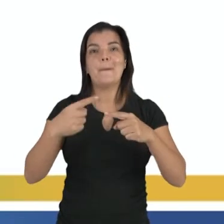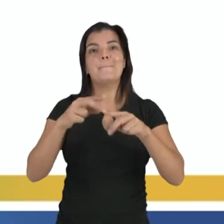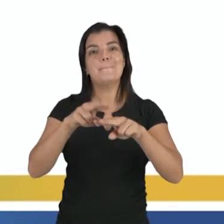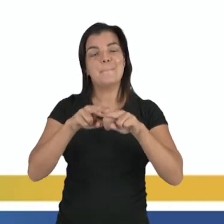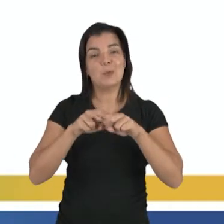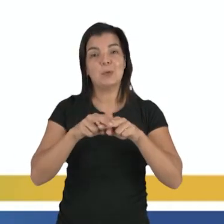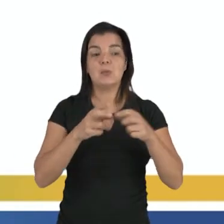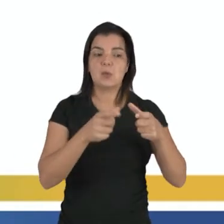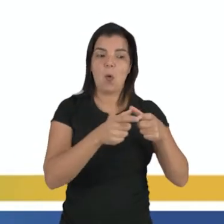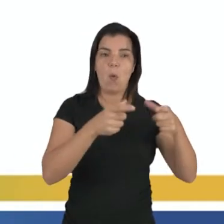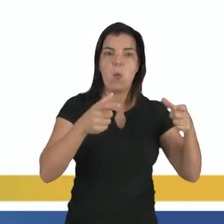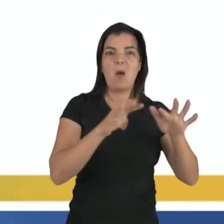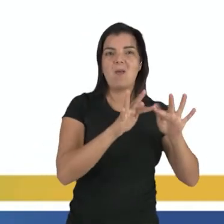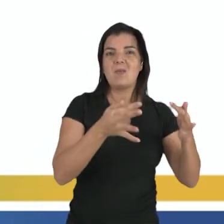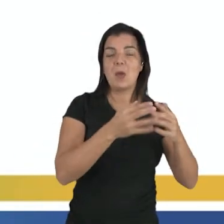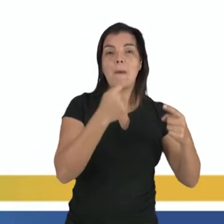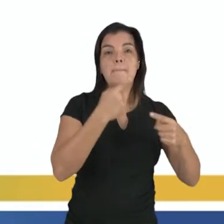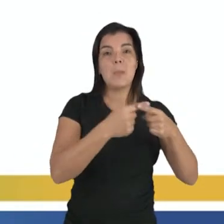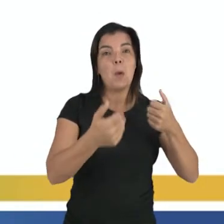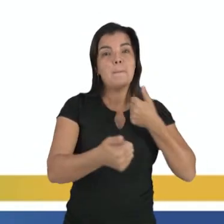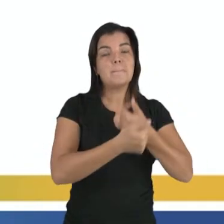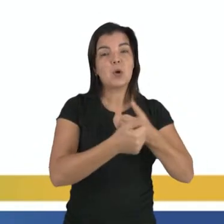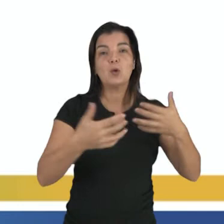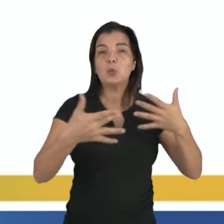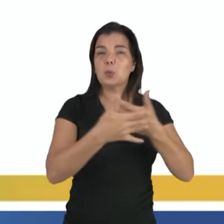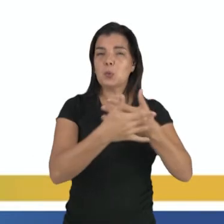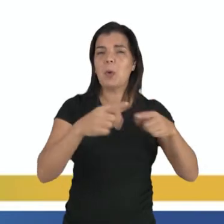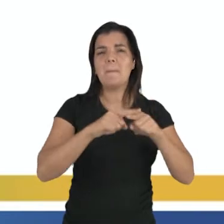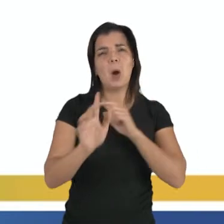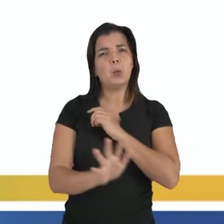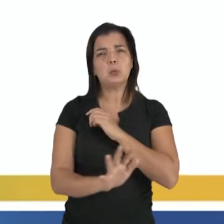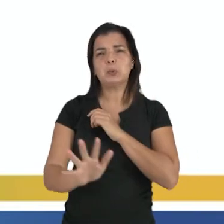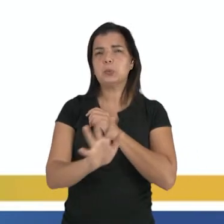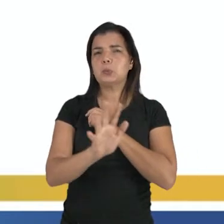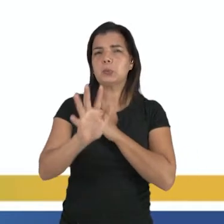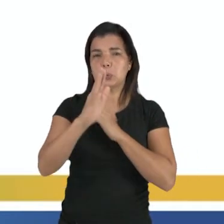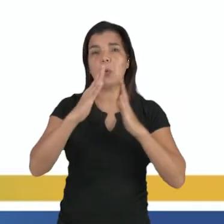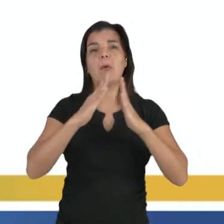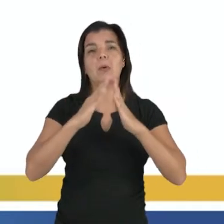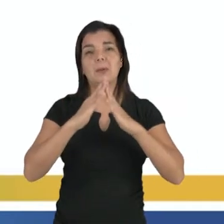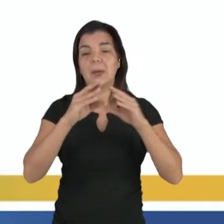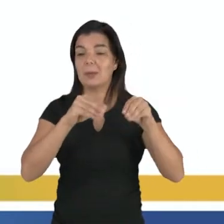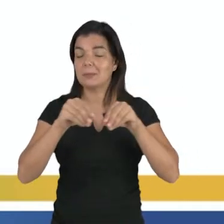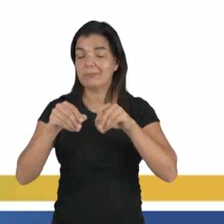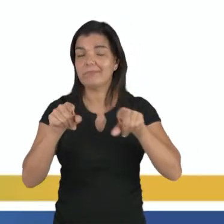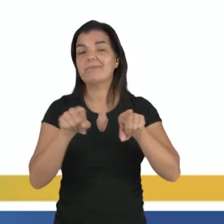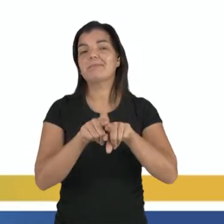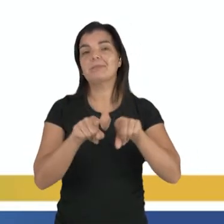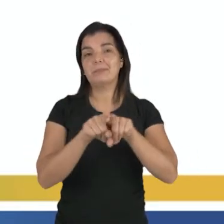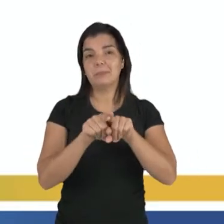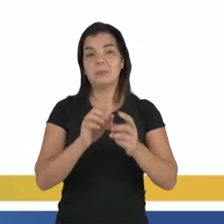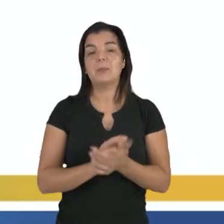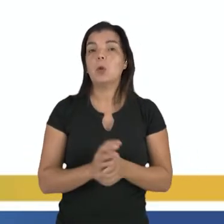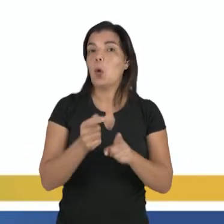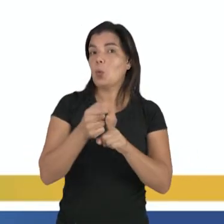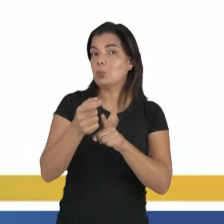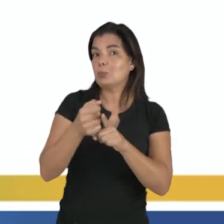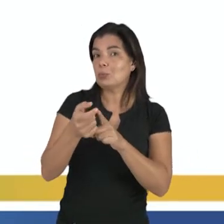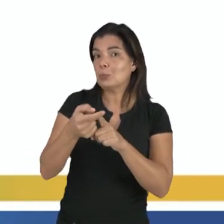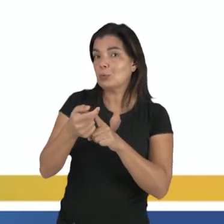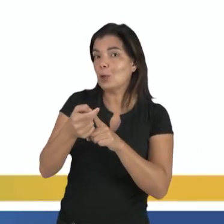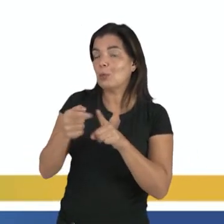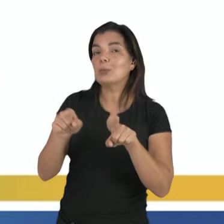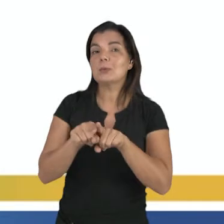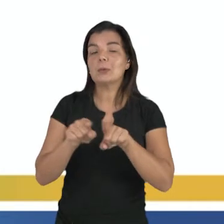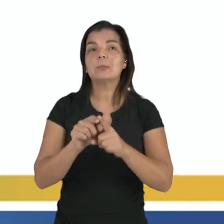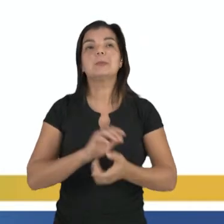as periferias, porque quanto mais próximo ao centro, mais caros são os lotes de terra, as casas ou os aluguéis, correto?